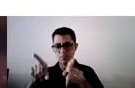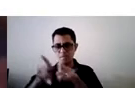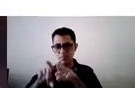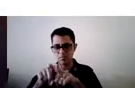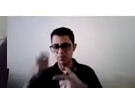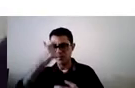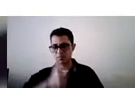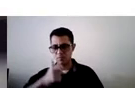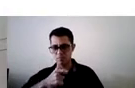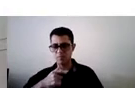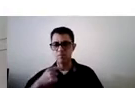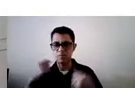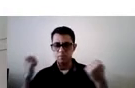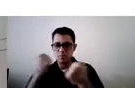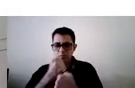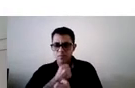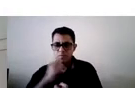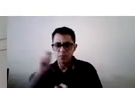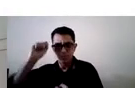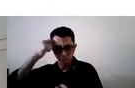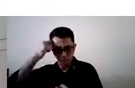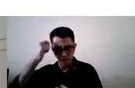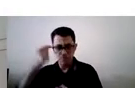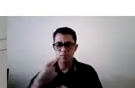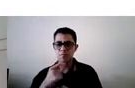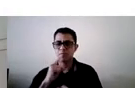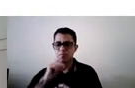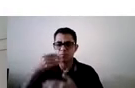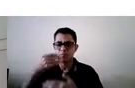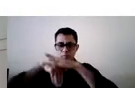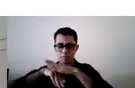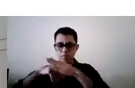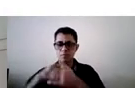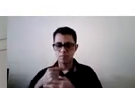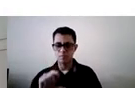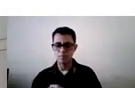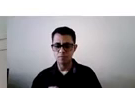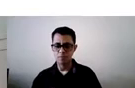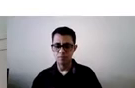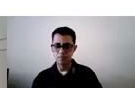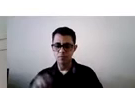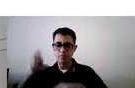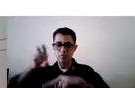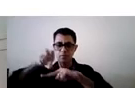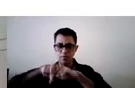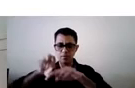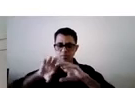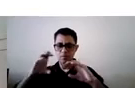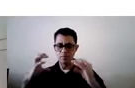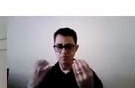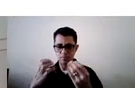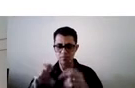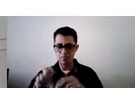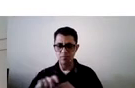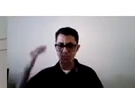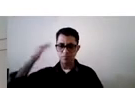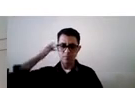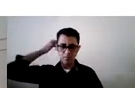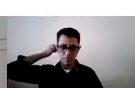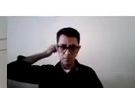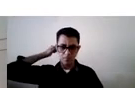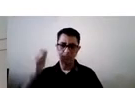minha roupa, eu estou com uma jaqueta preta e uma blusa vermelha por baixo. Estou sentada em uma cadeira e o fundo é